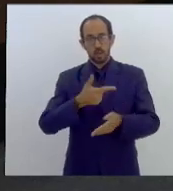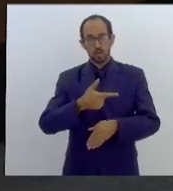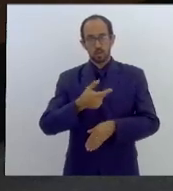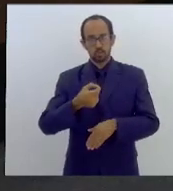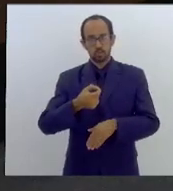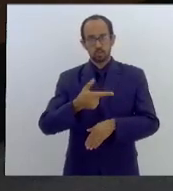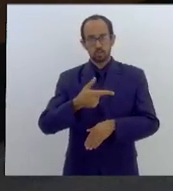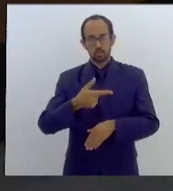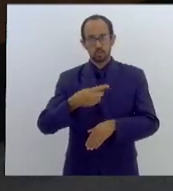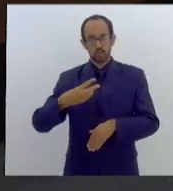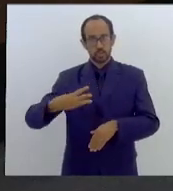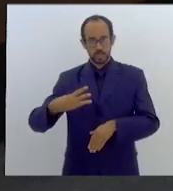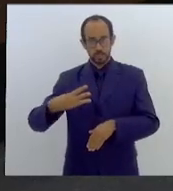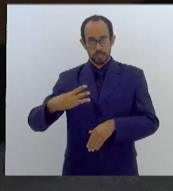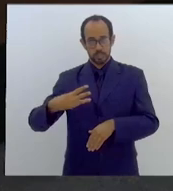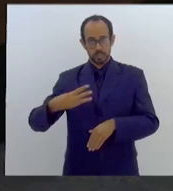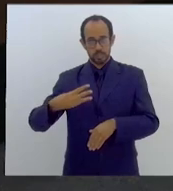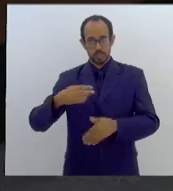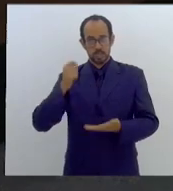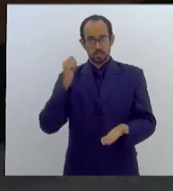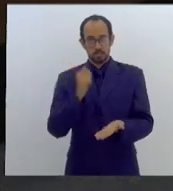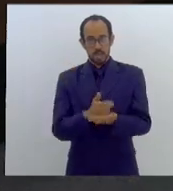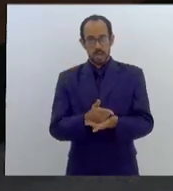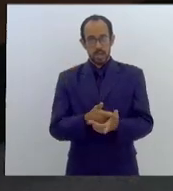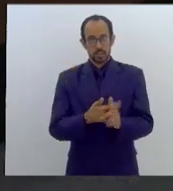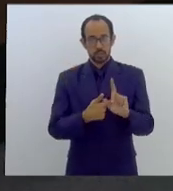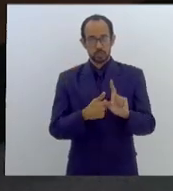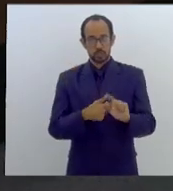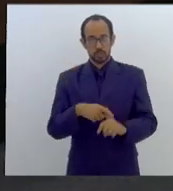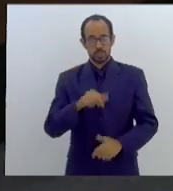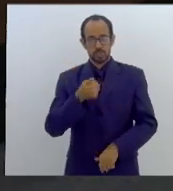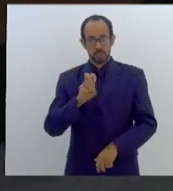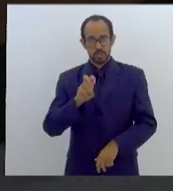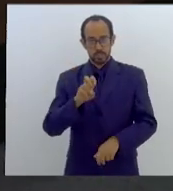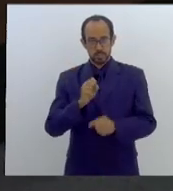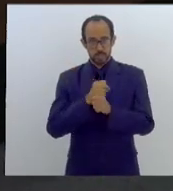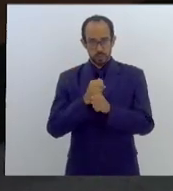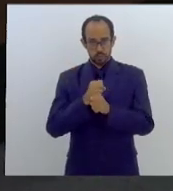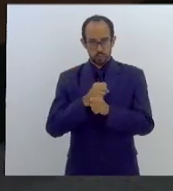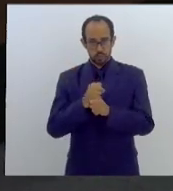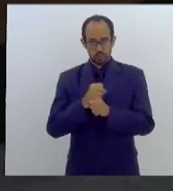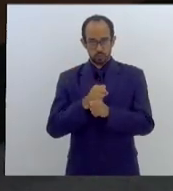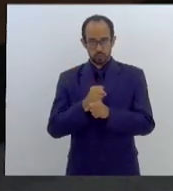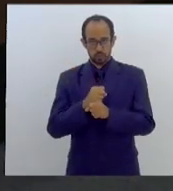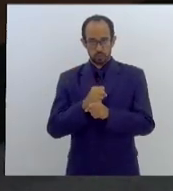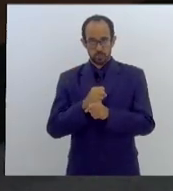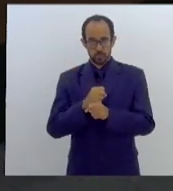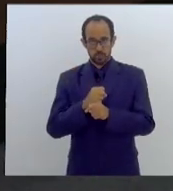2023 e pagar a dívida em 15 anos.